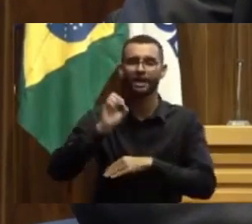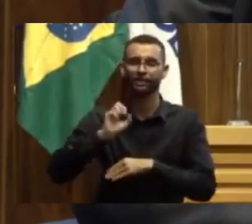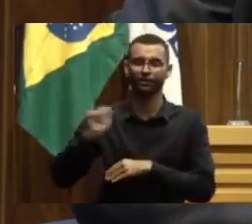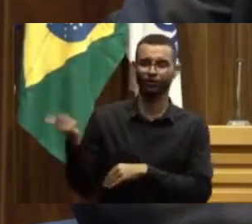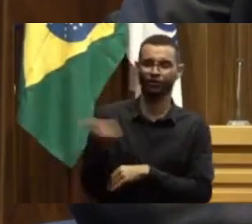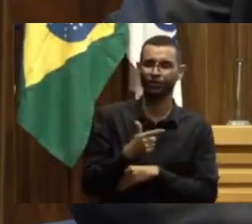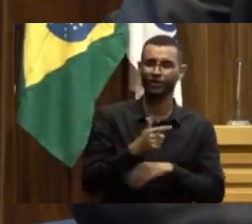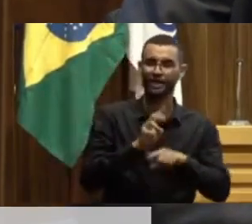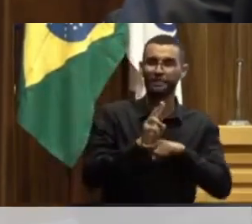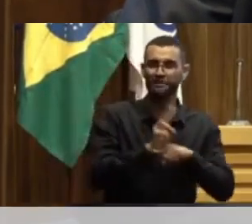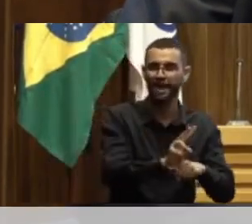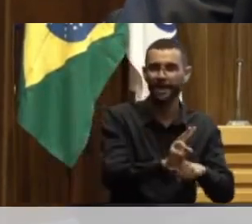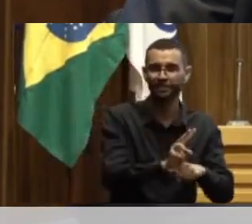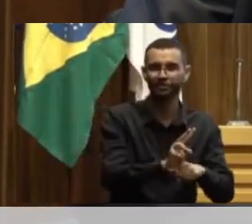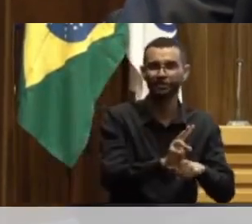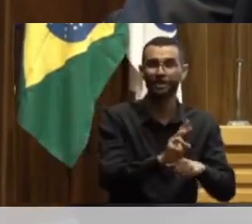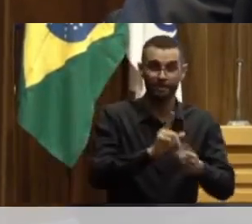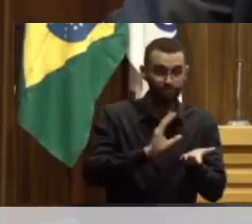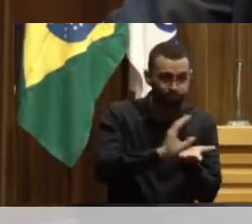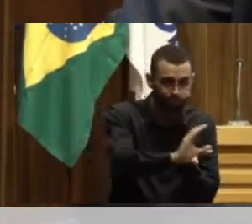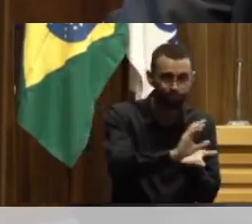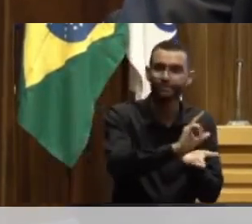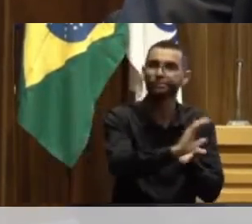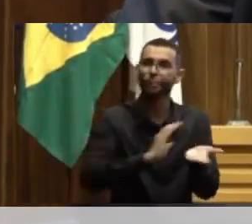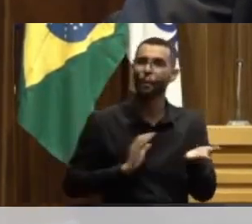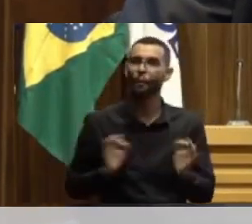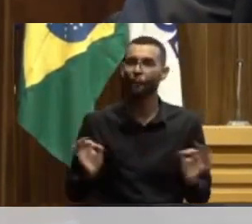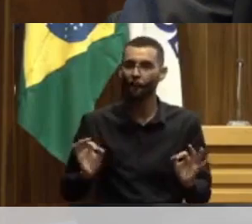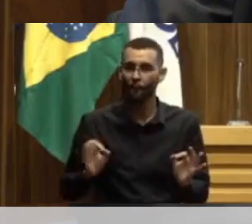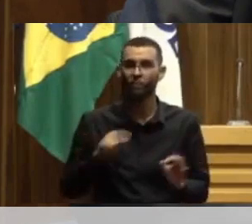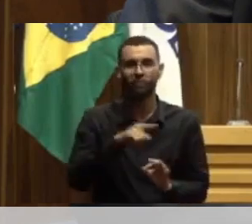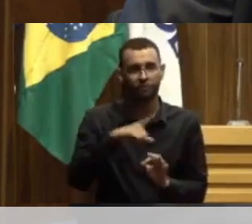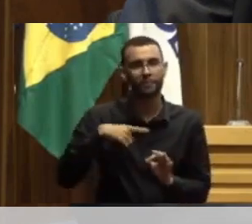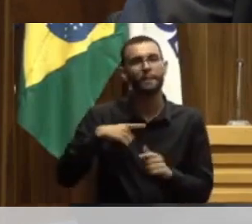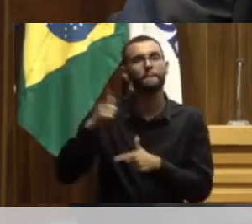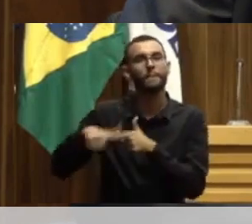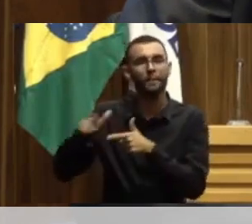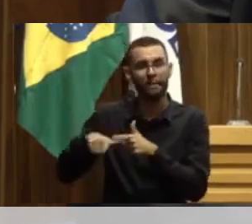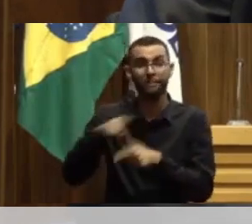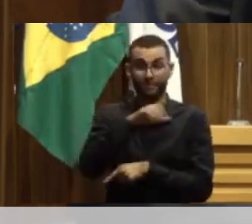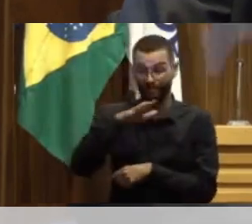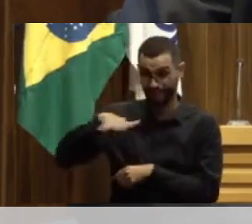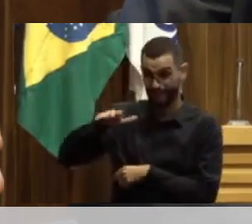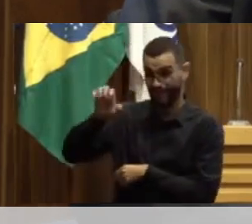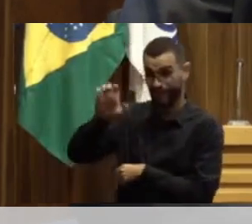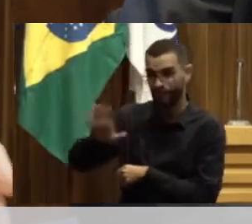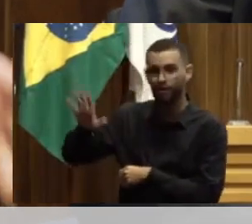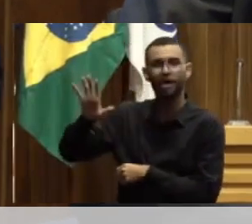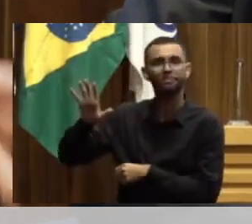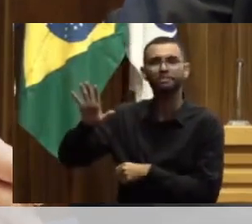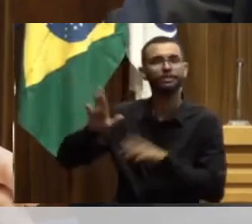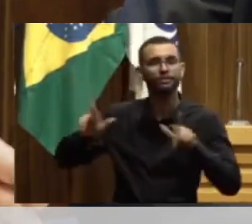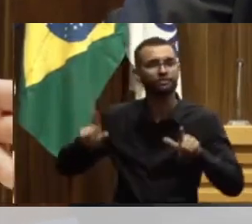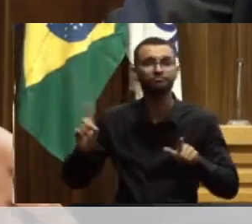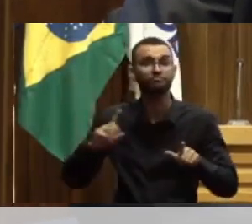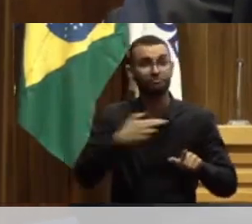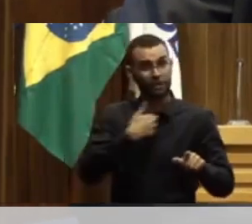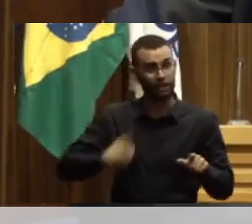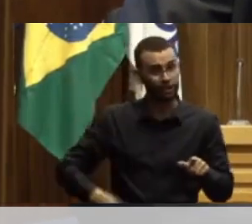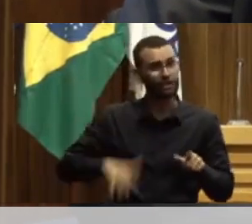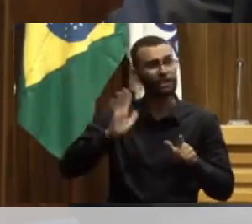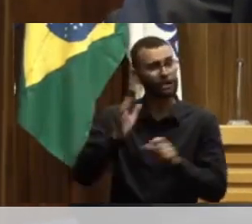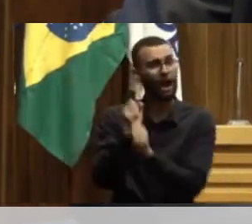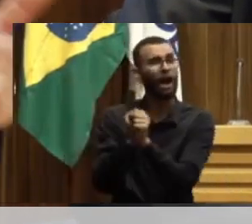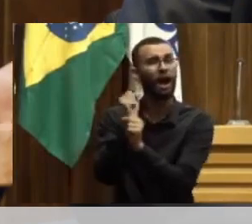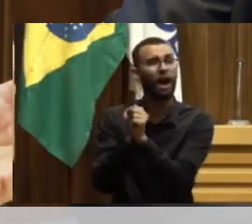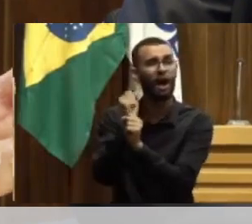É com isso que nós estamos tendo que lidar. E a União Europeia não é diferente, e a China já é assim há décadas, e é o que é